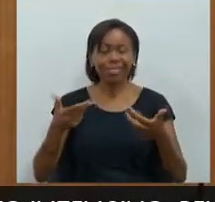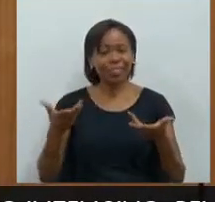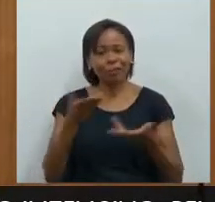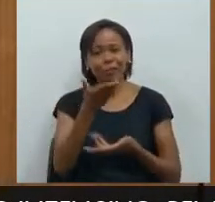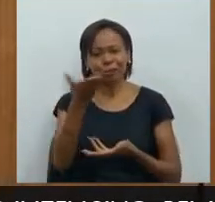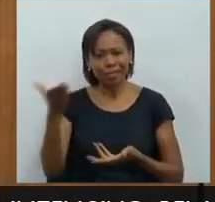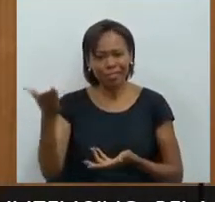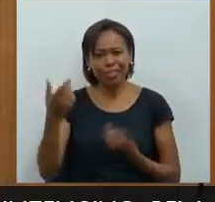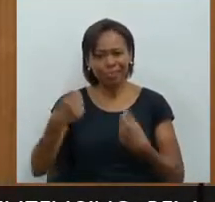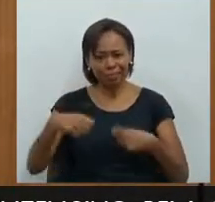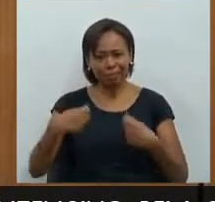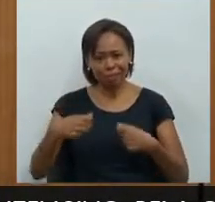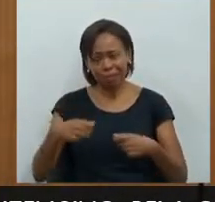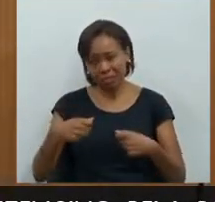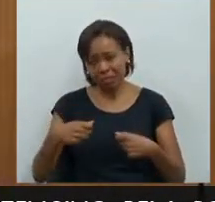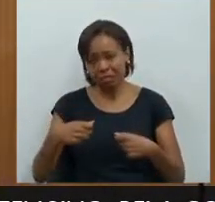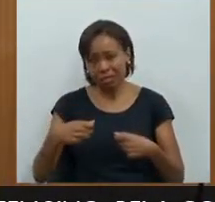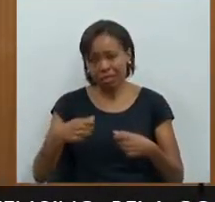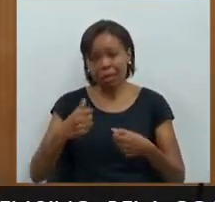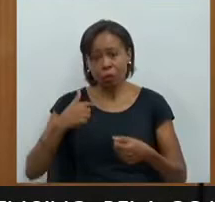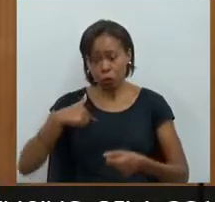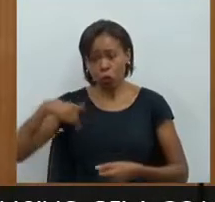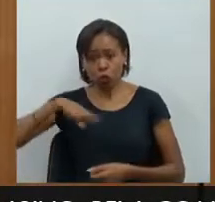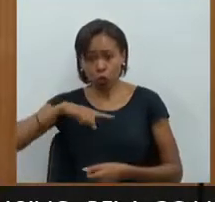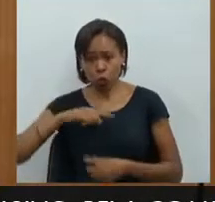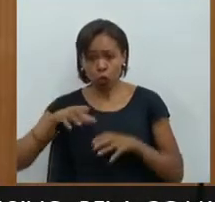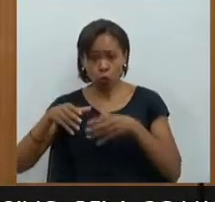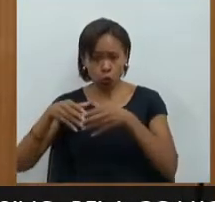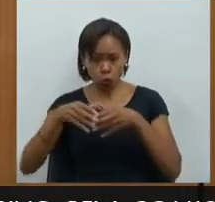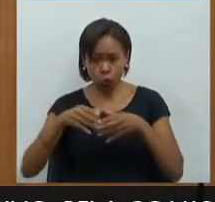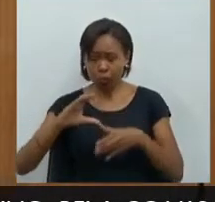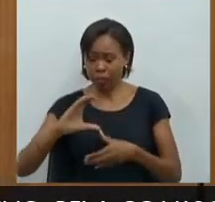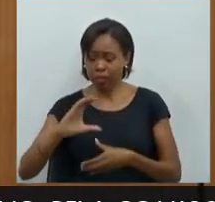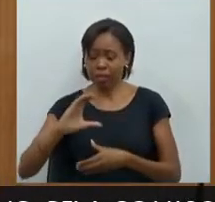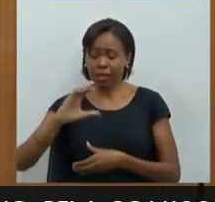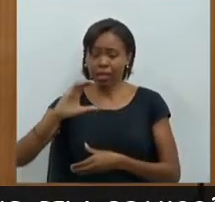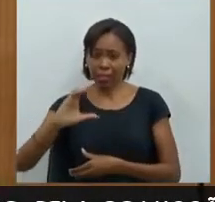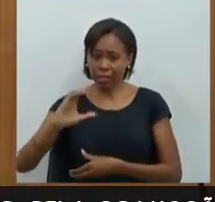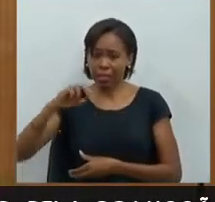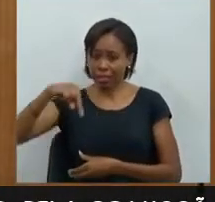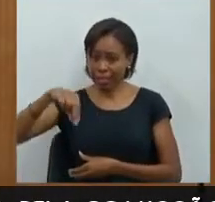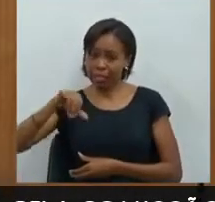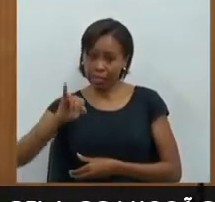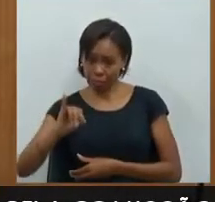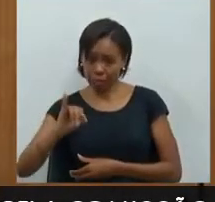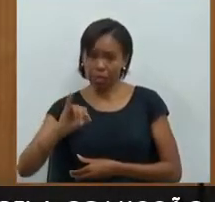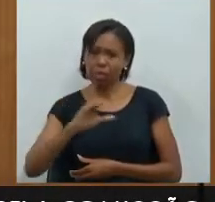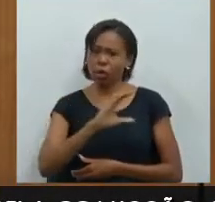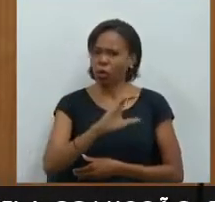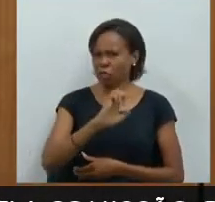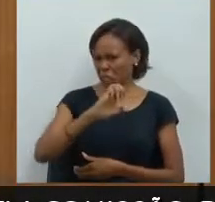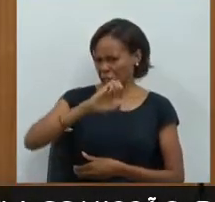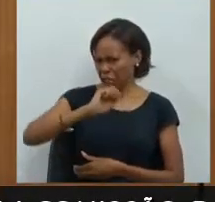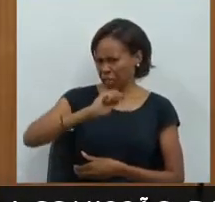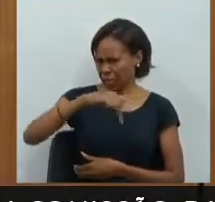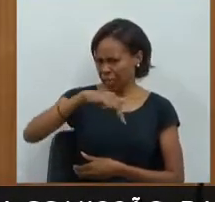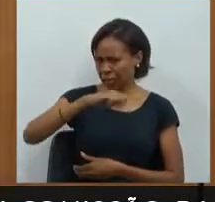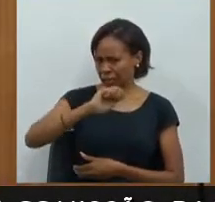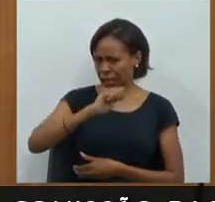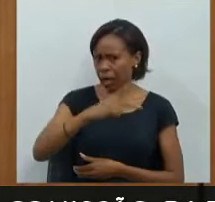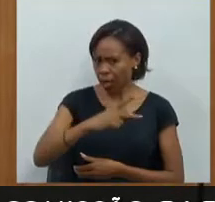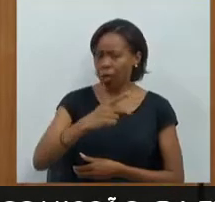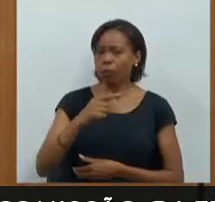que precisarem da rede CNI, de todas as escolas, ou mesmo do SENAP, através da Ludinha, eu estou